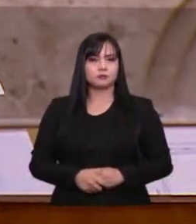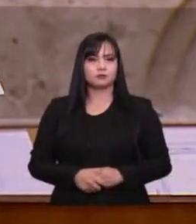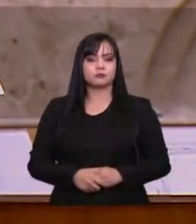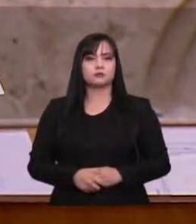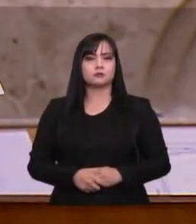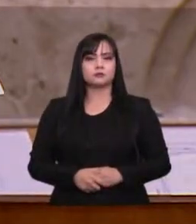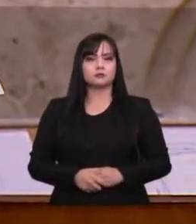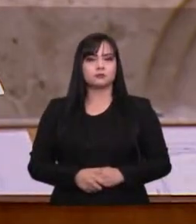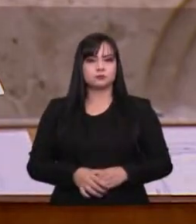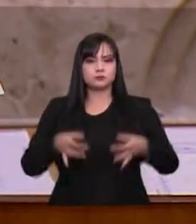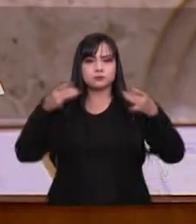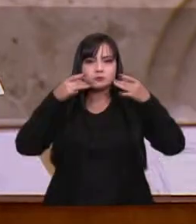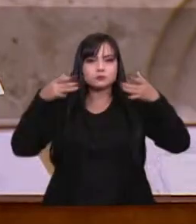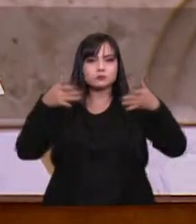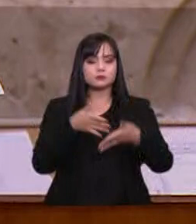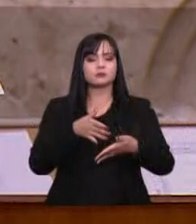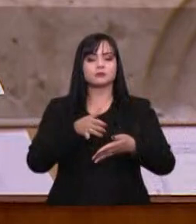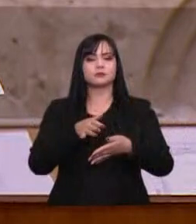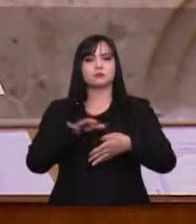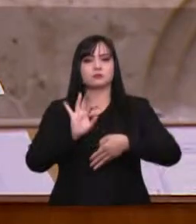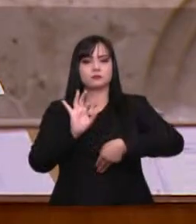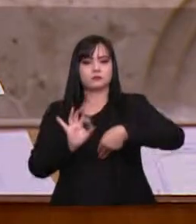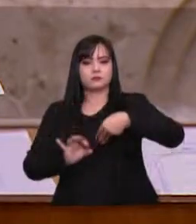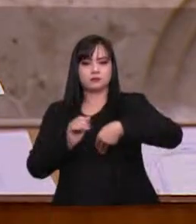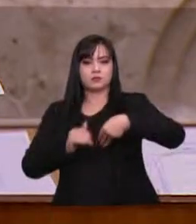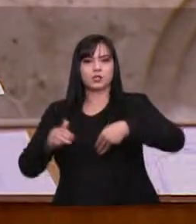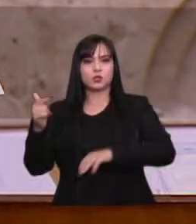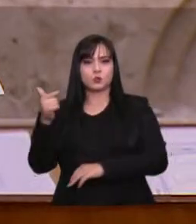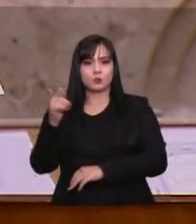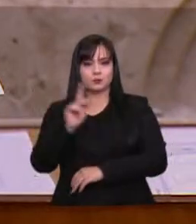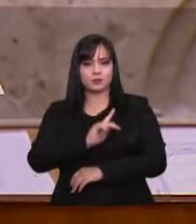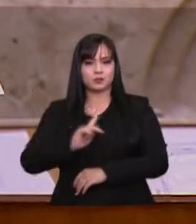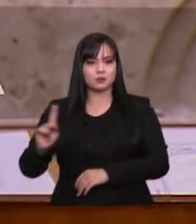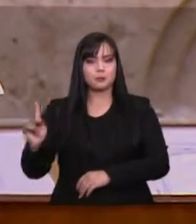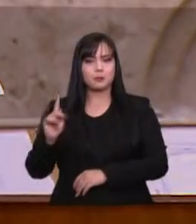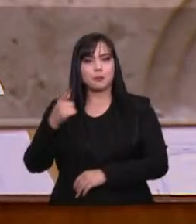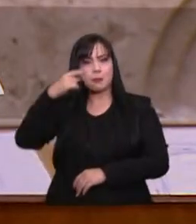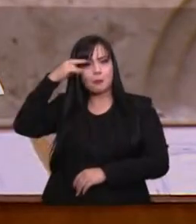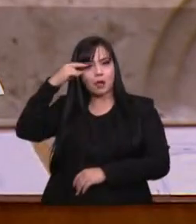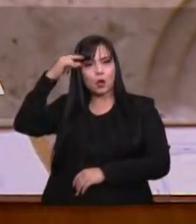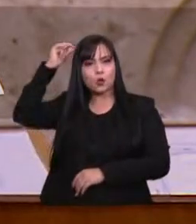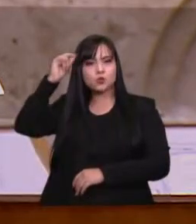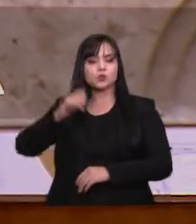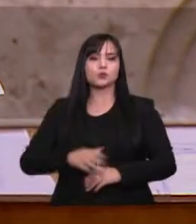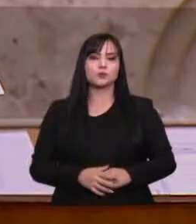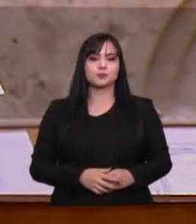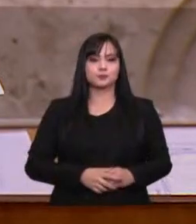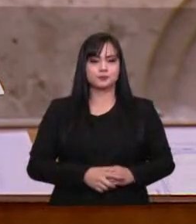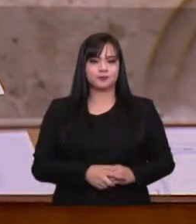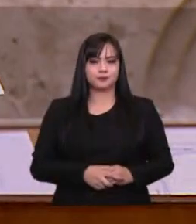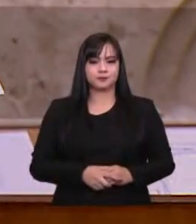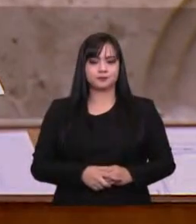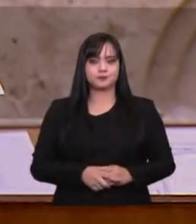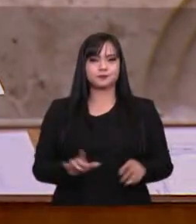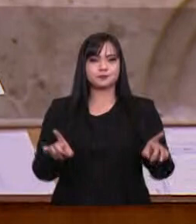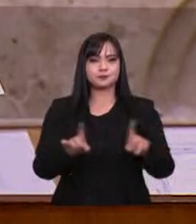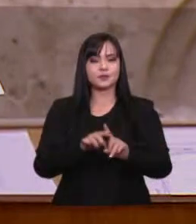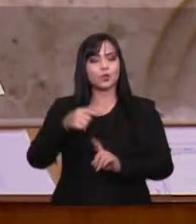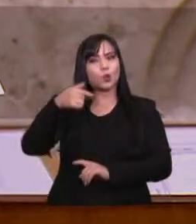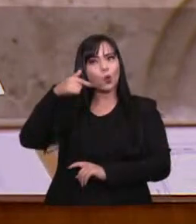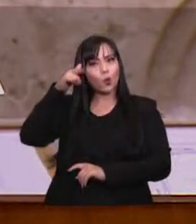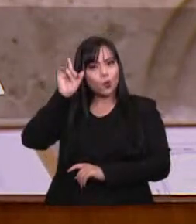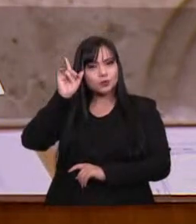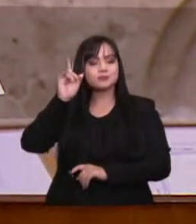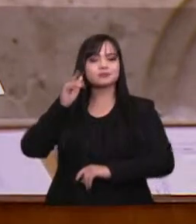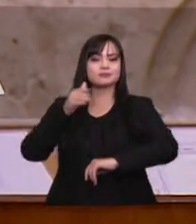contei com a presença do ministro sidente Luiz Roberto Barroso e ainda ontem